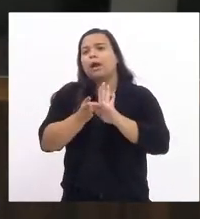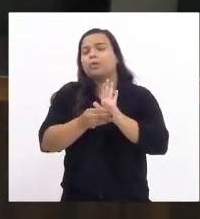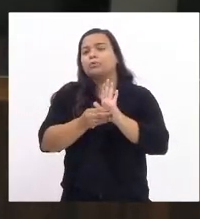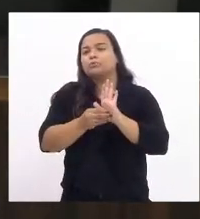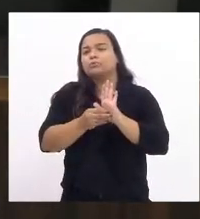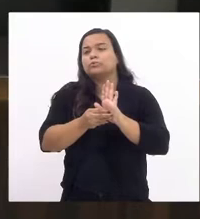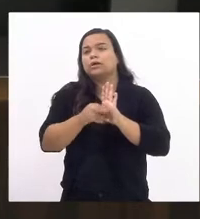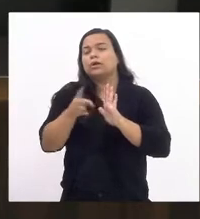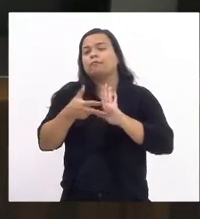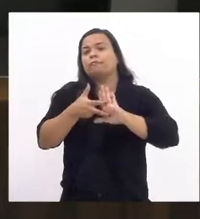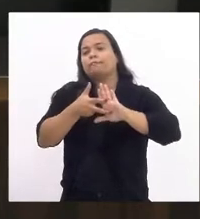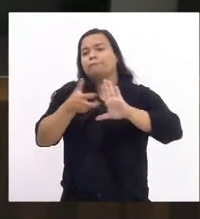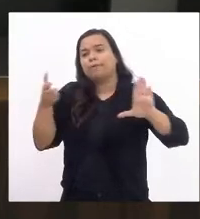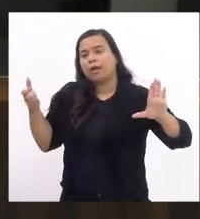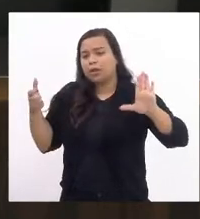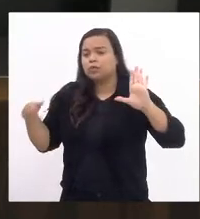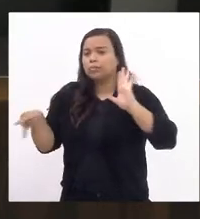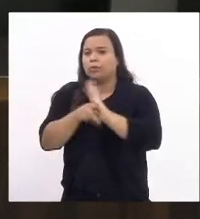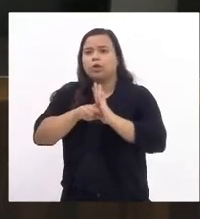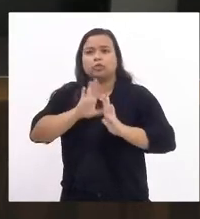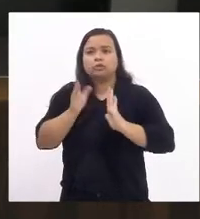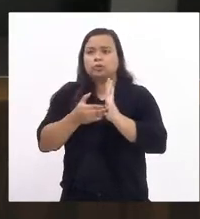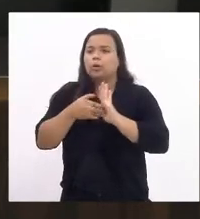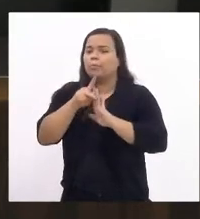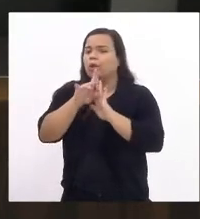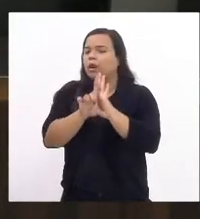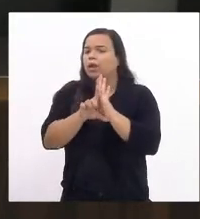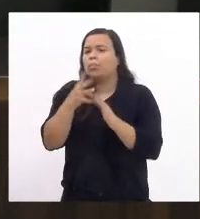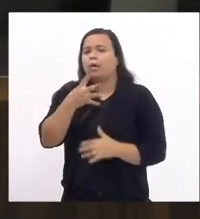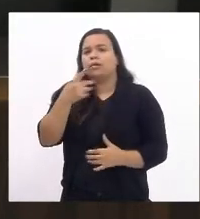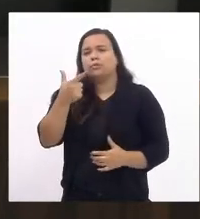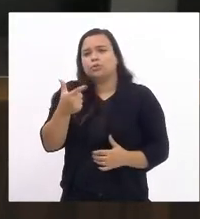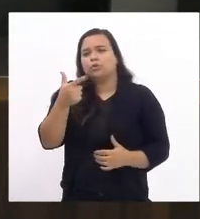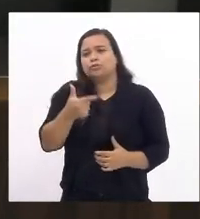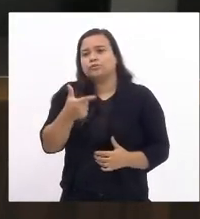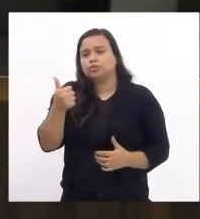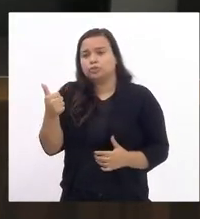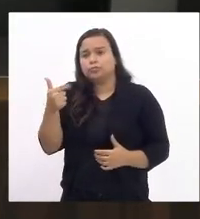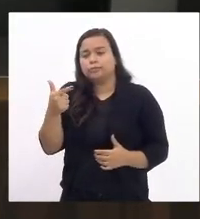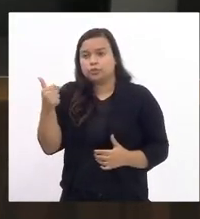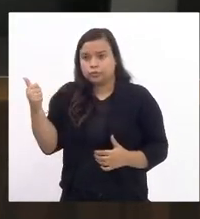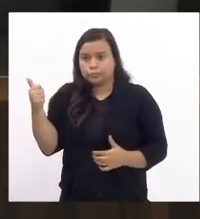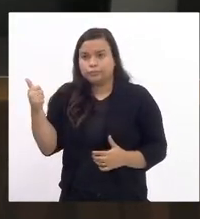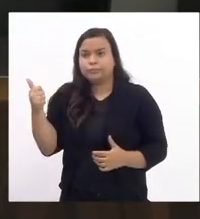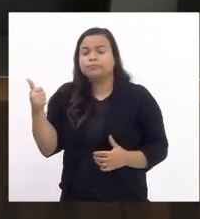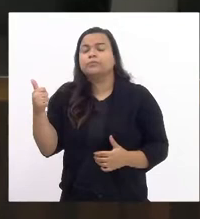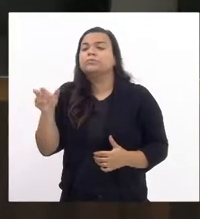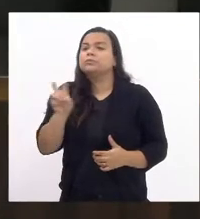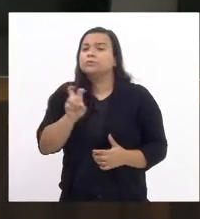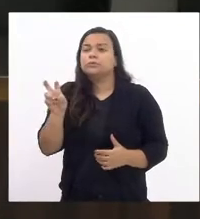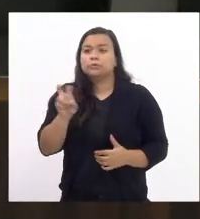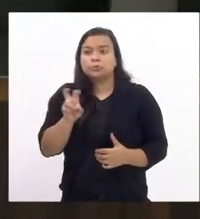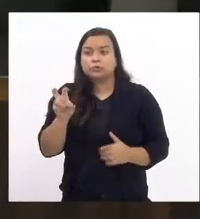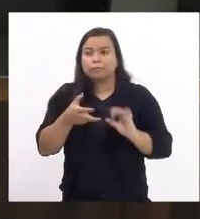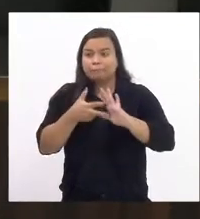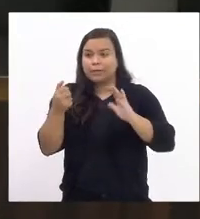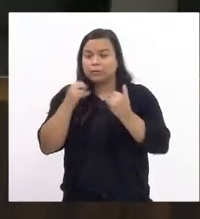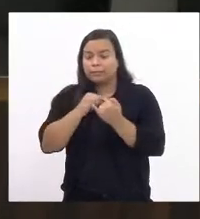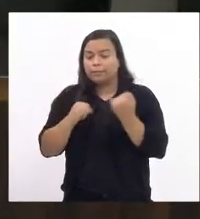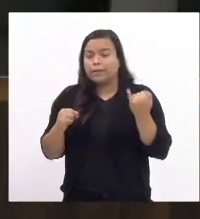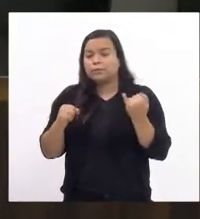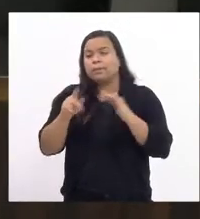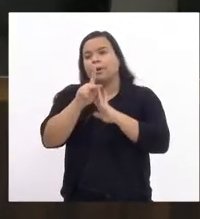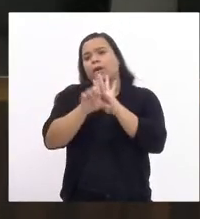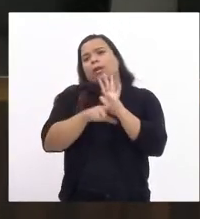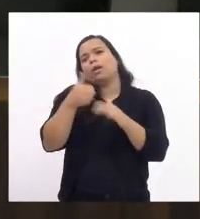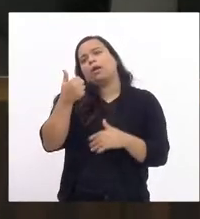projeto de lei 4221 de 21. E ao quinto da pauta, veto parcial aposto ao projeto de lei